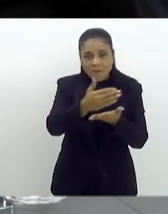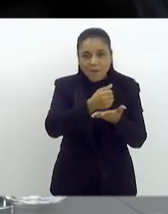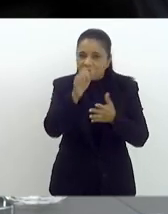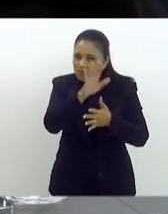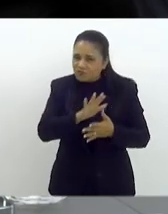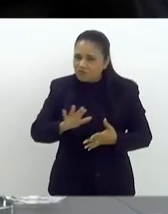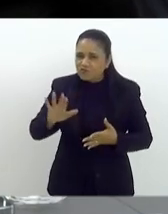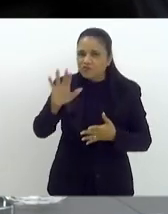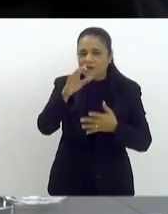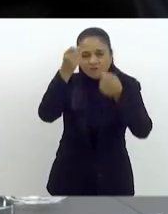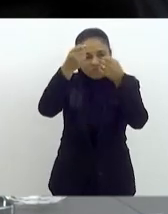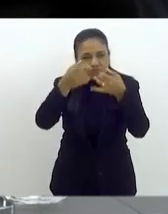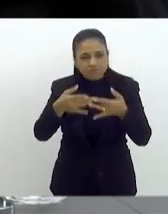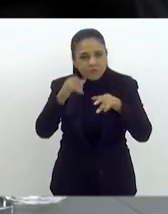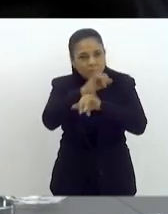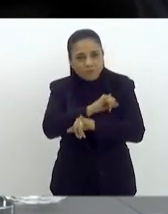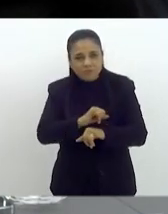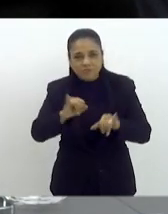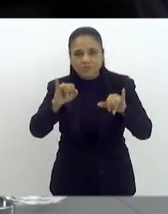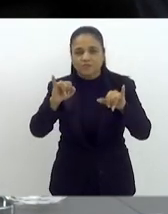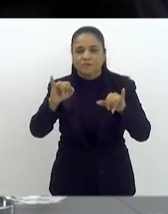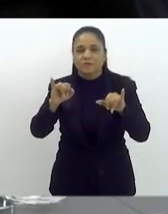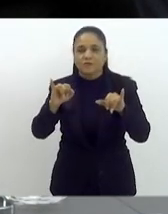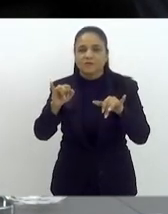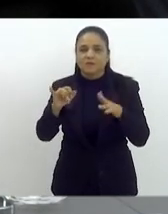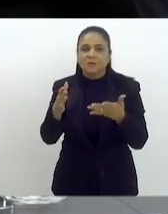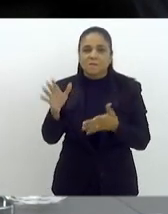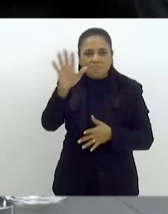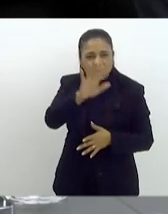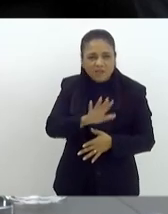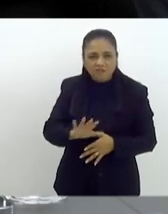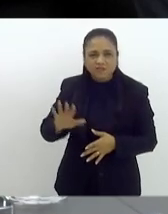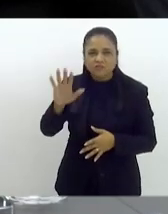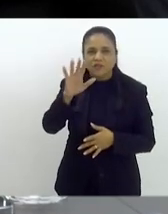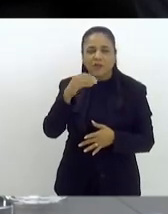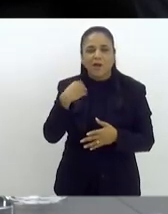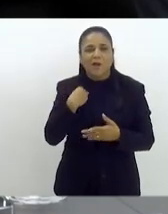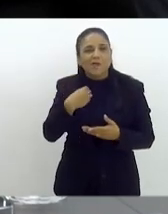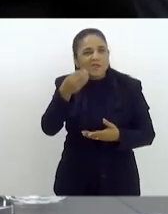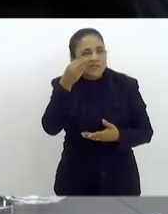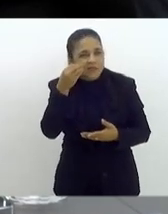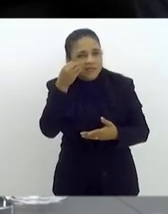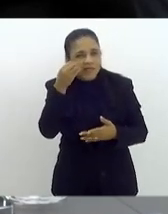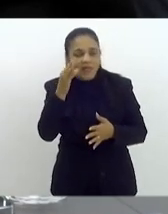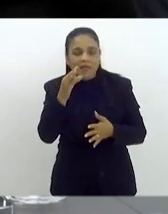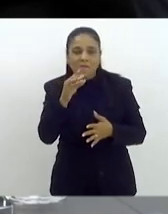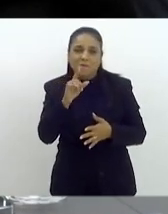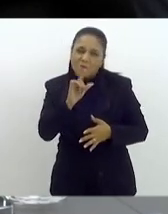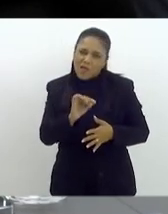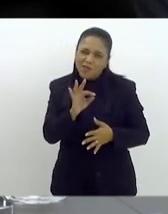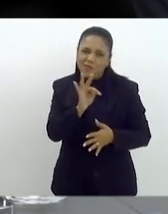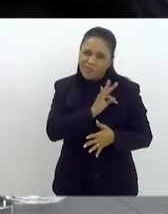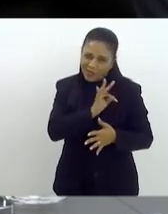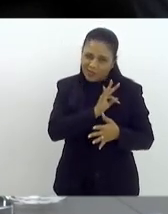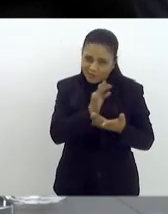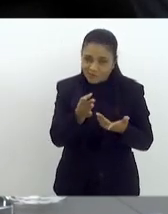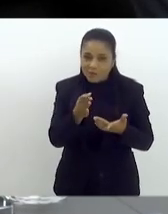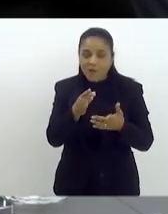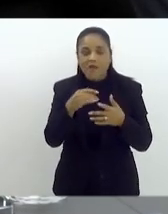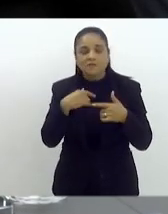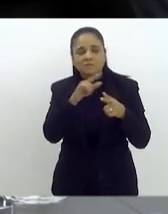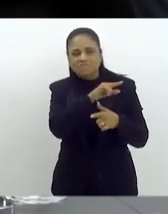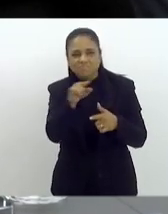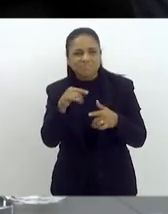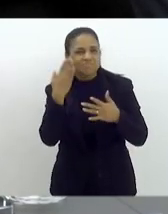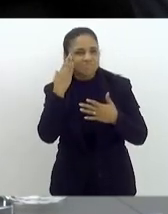passando aqui uma compreensão macro em termos tem 36 menos técnica possível para que todos pudessem compreender